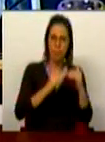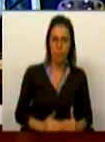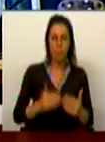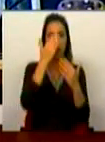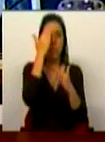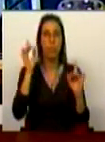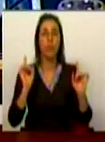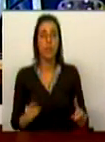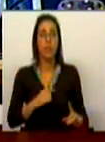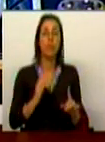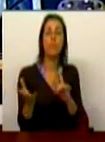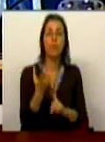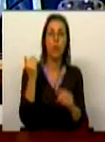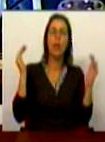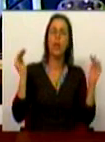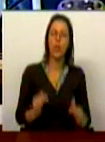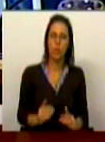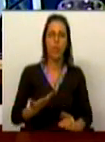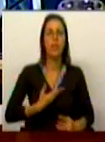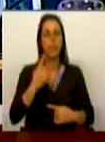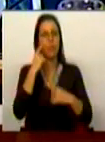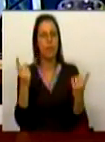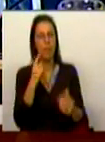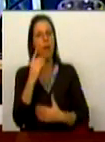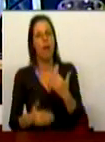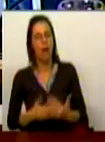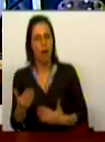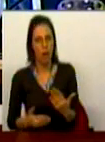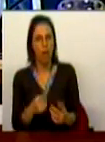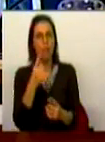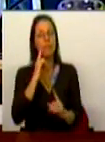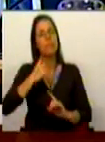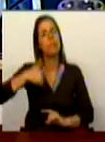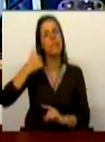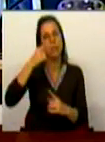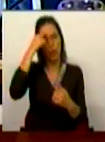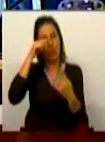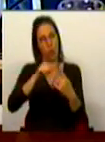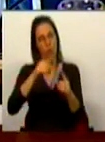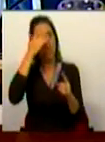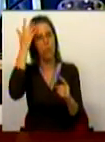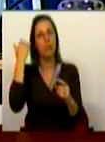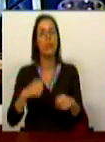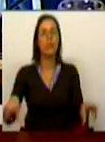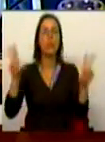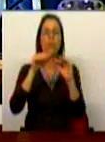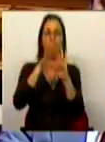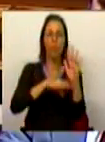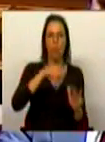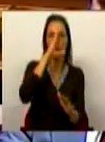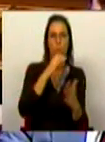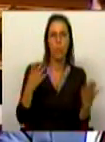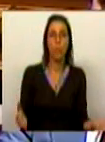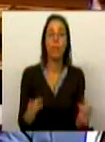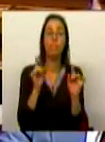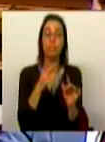democracia. Conseguimos reduzir a dívida pública e continua a ser um dos principais objetivos do novo programa de governo.